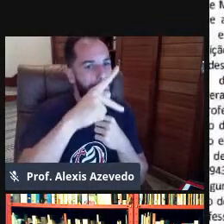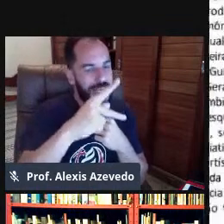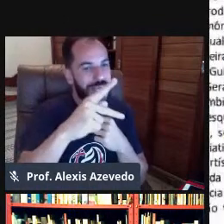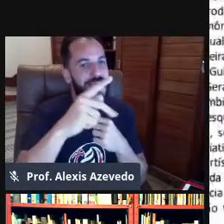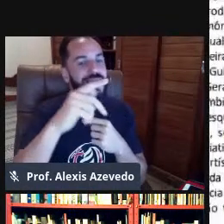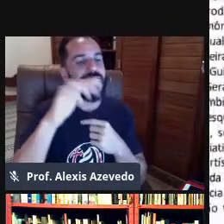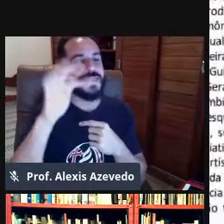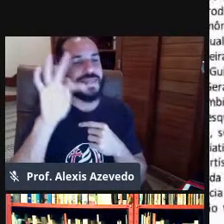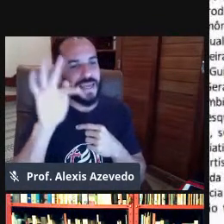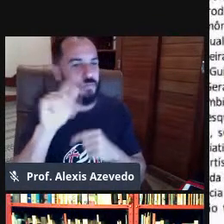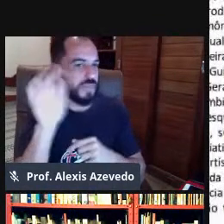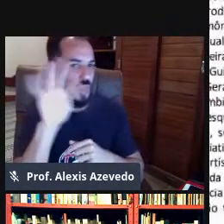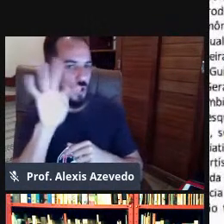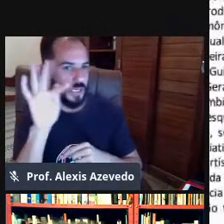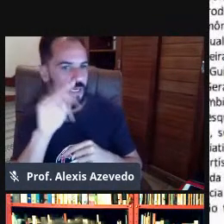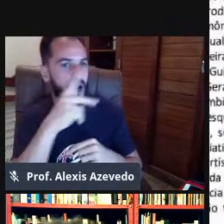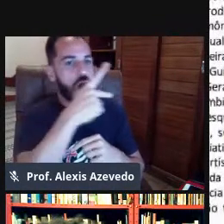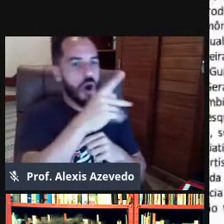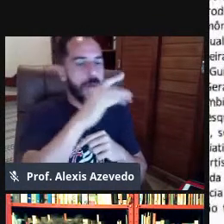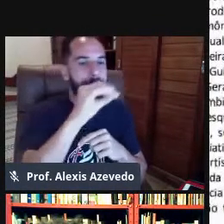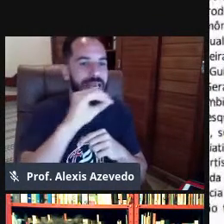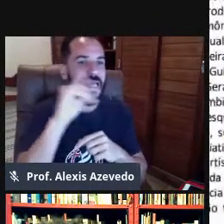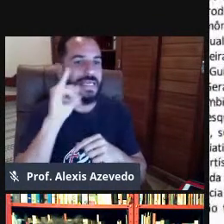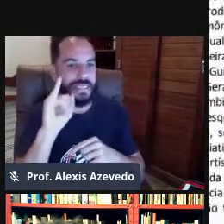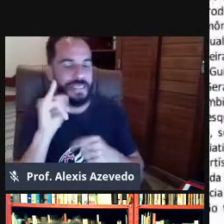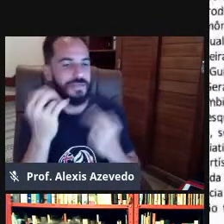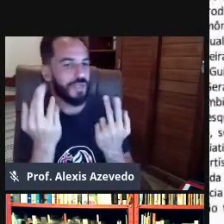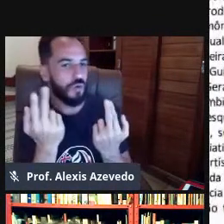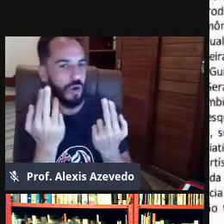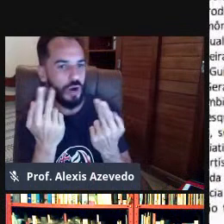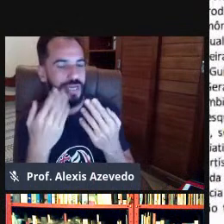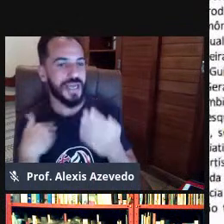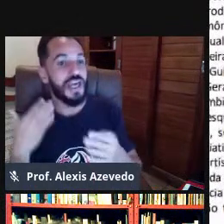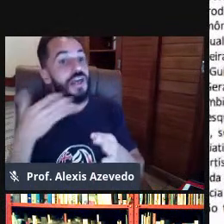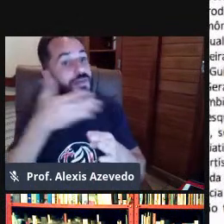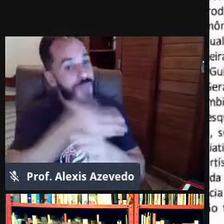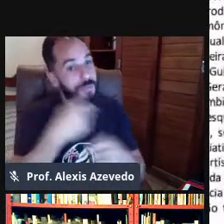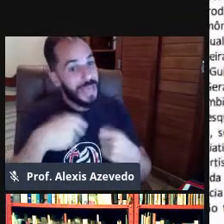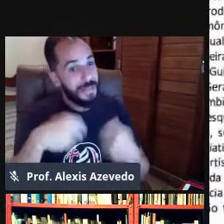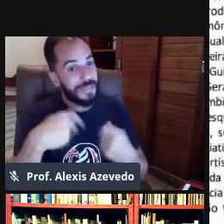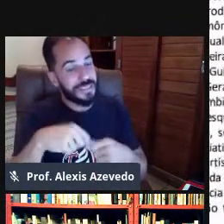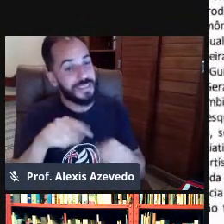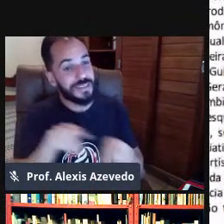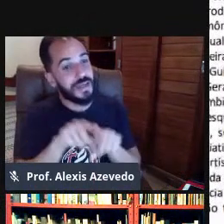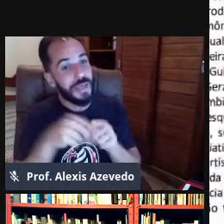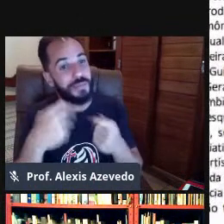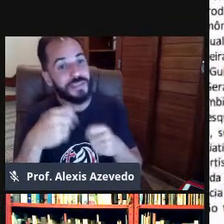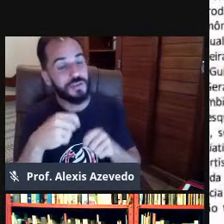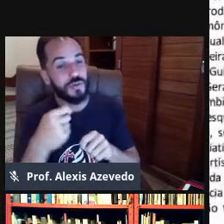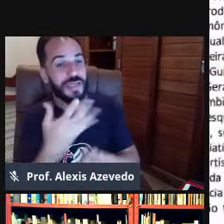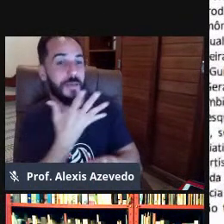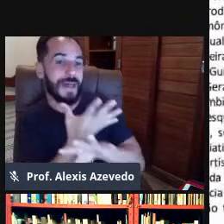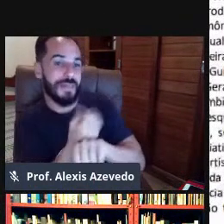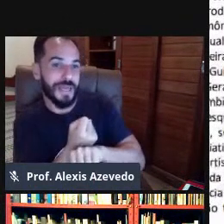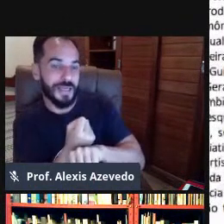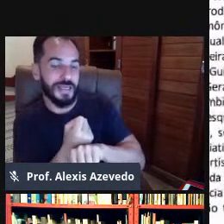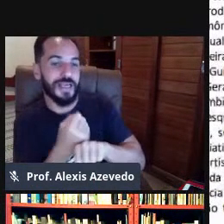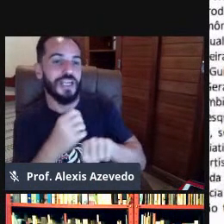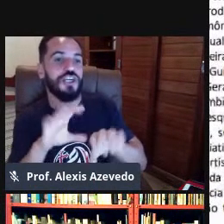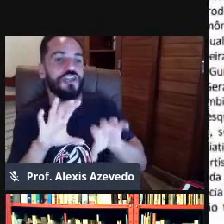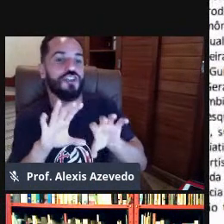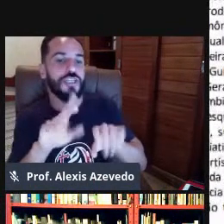levam à habilitação. Os alunos do bacharelado, eles... né, da licenciatura de estudo também